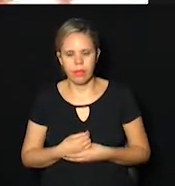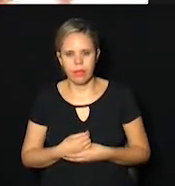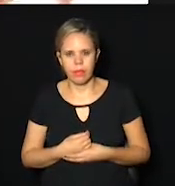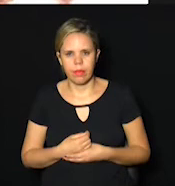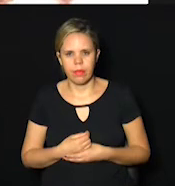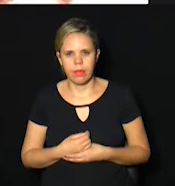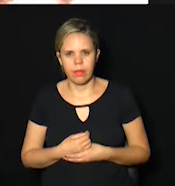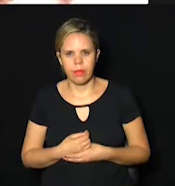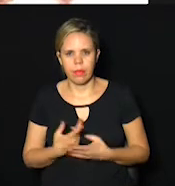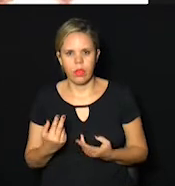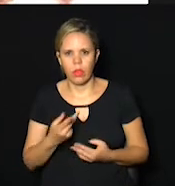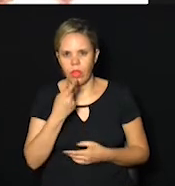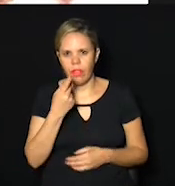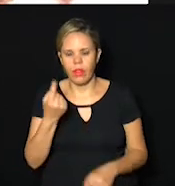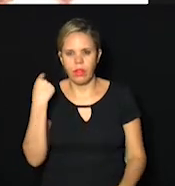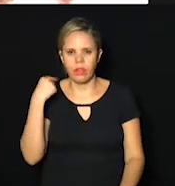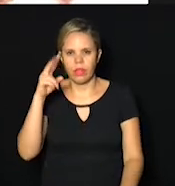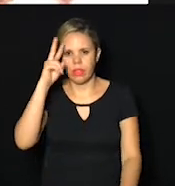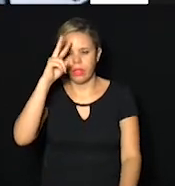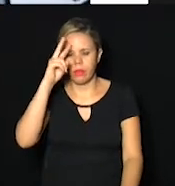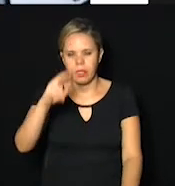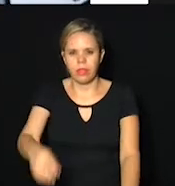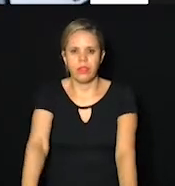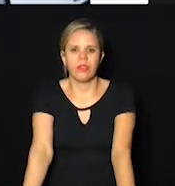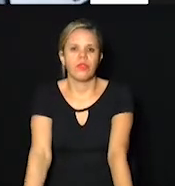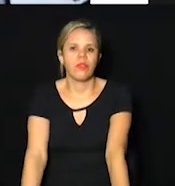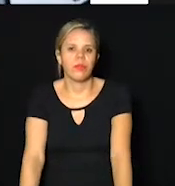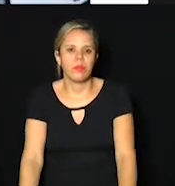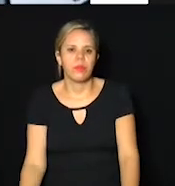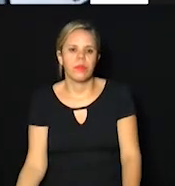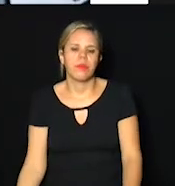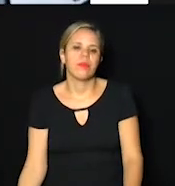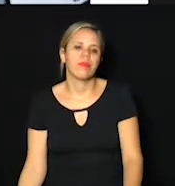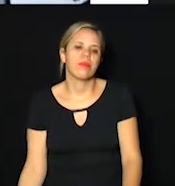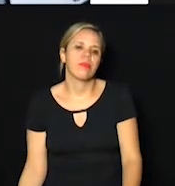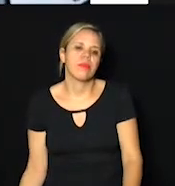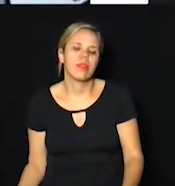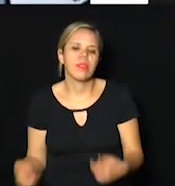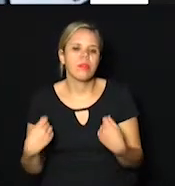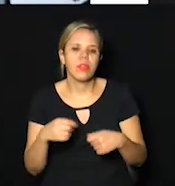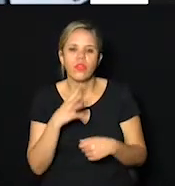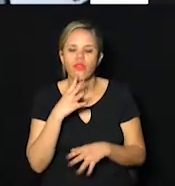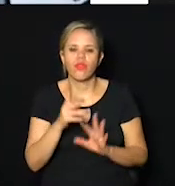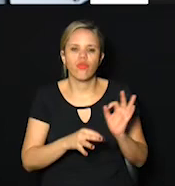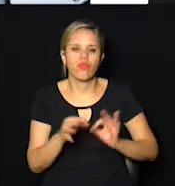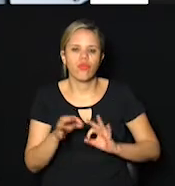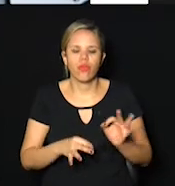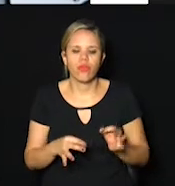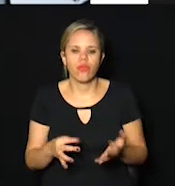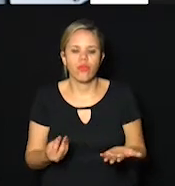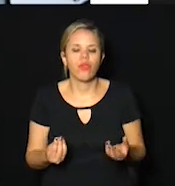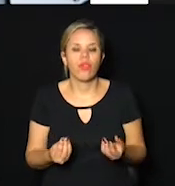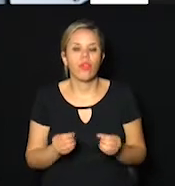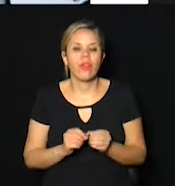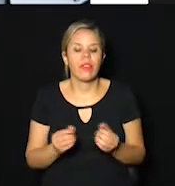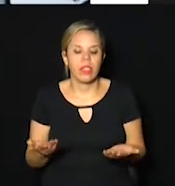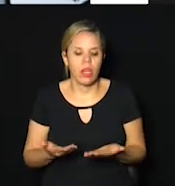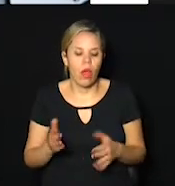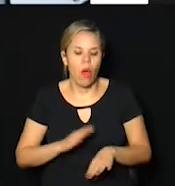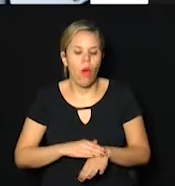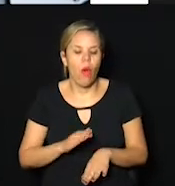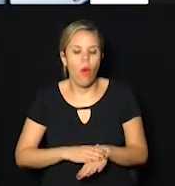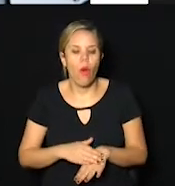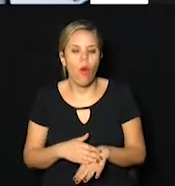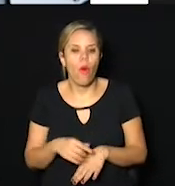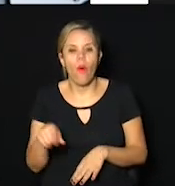eu estava falando antes, lembra que a gente anteriormente falou que é preciso conhecer o projeto em que se está. Mas agora eu quero